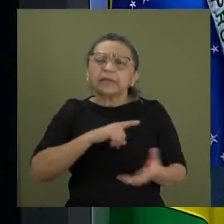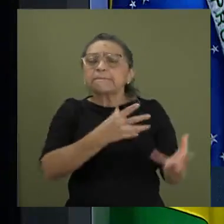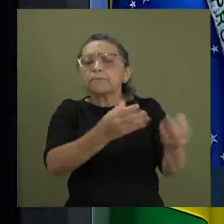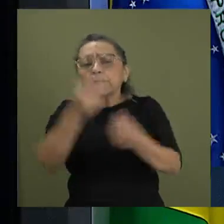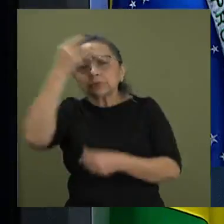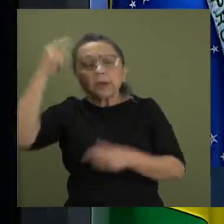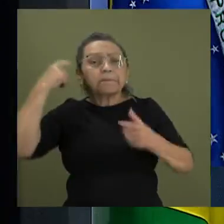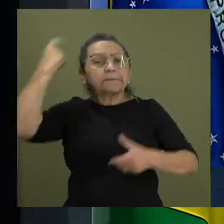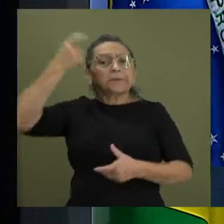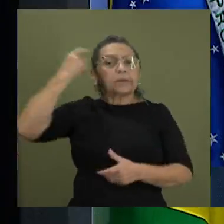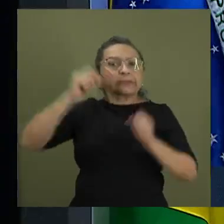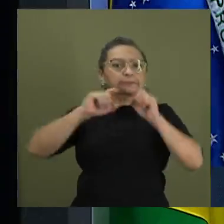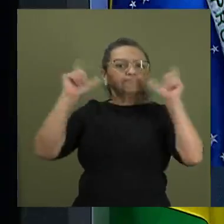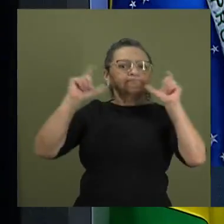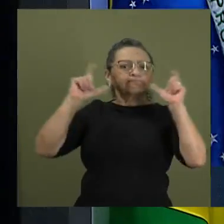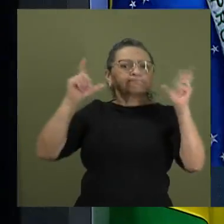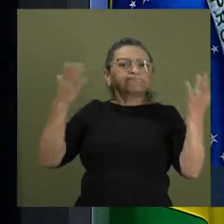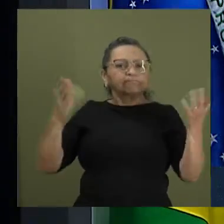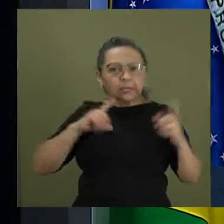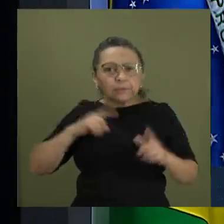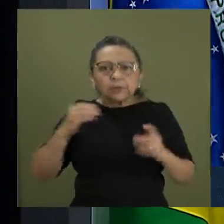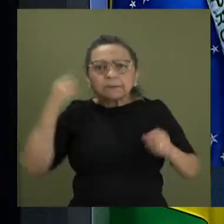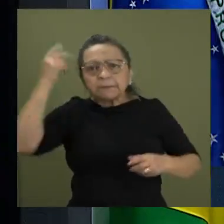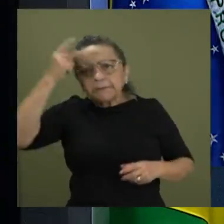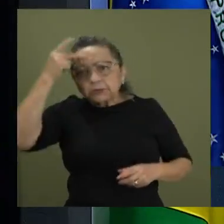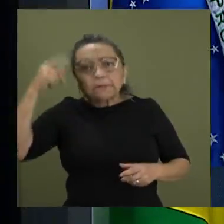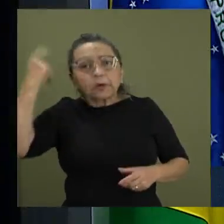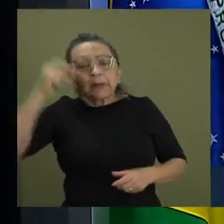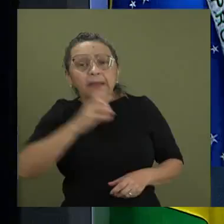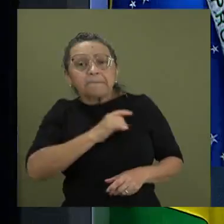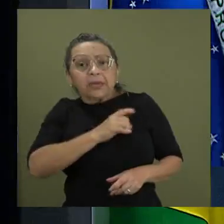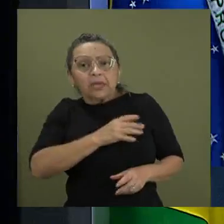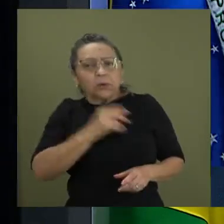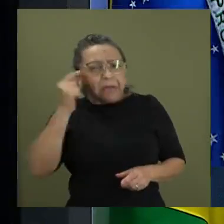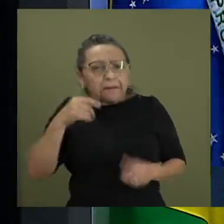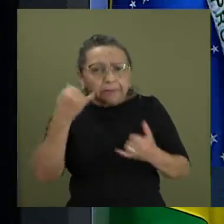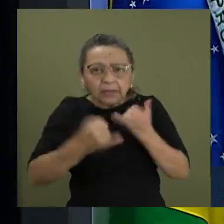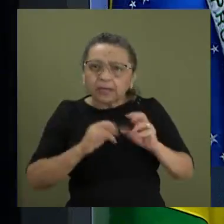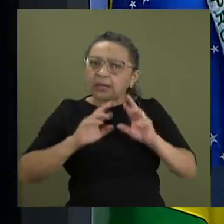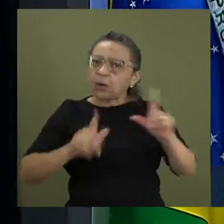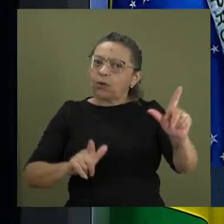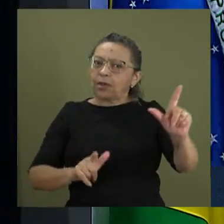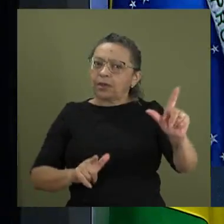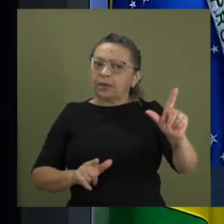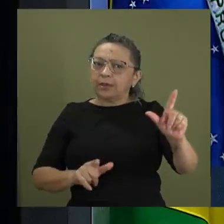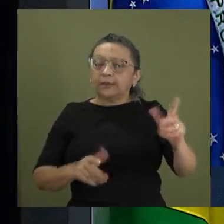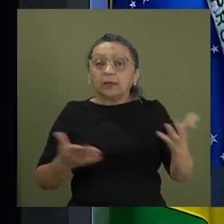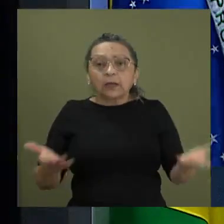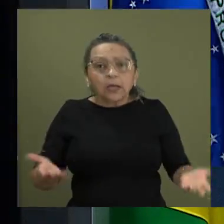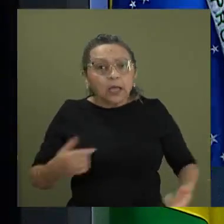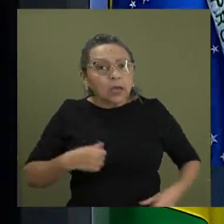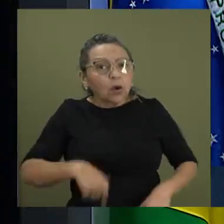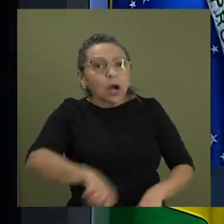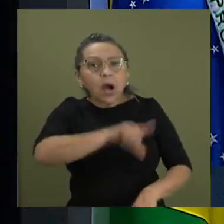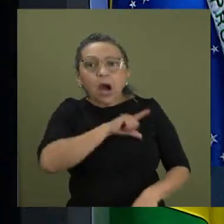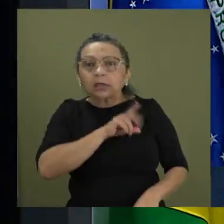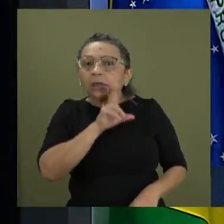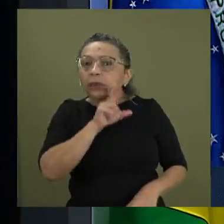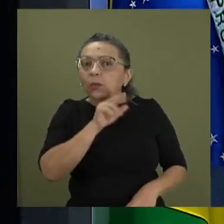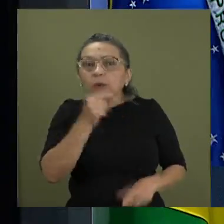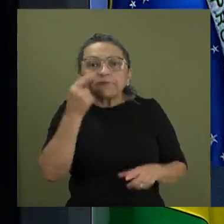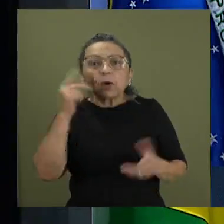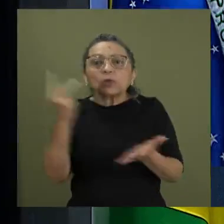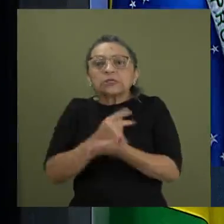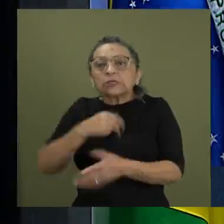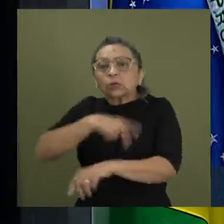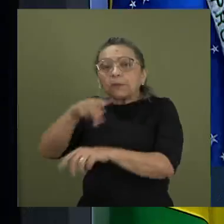senador. Tem muita gente preocupada, com medo, não é brincadeira não. Rapaz, eu nunca vi o que está acontecendo no país,